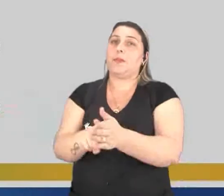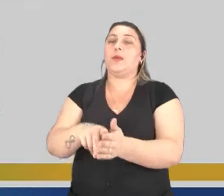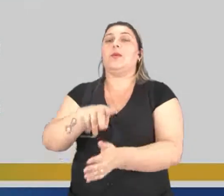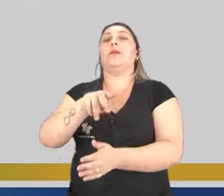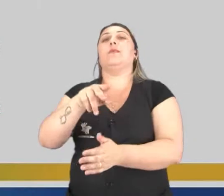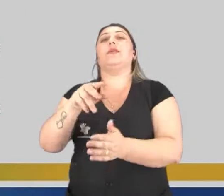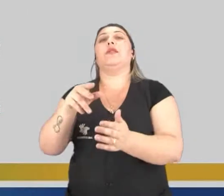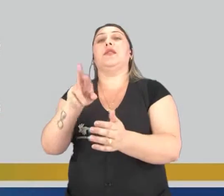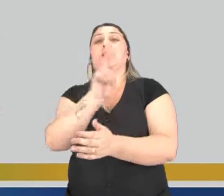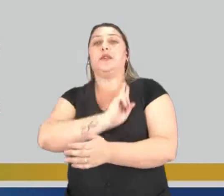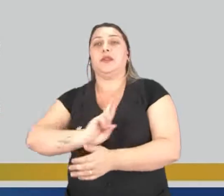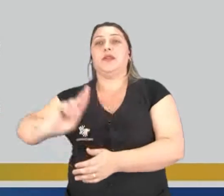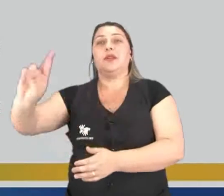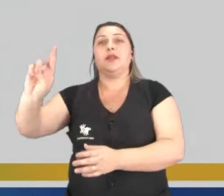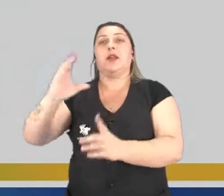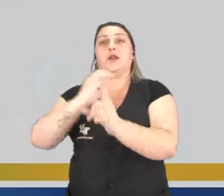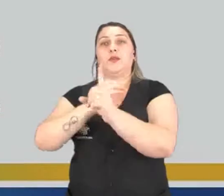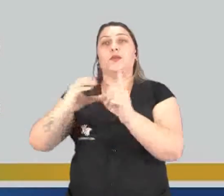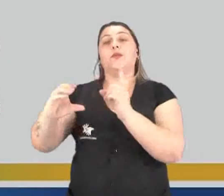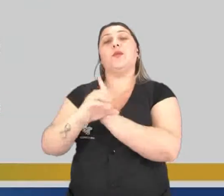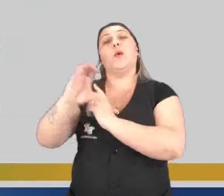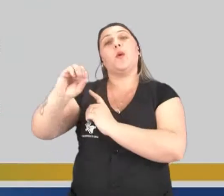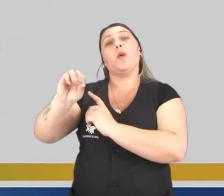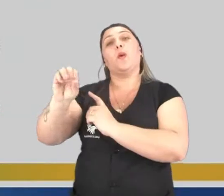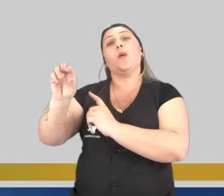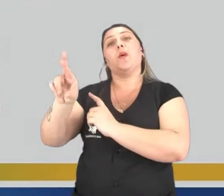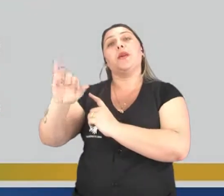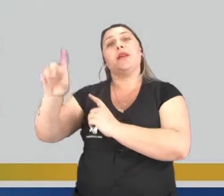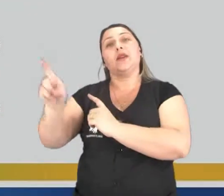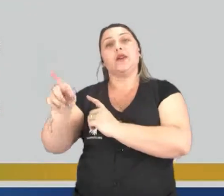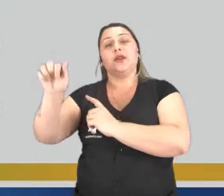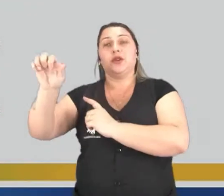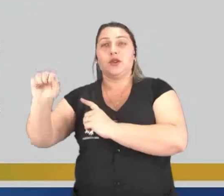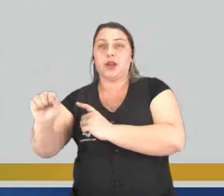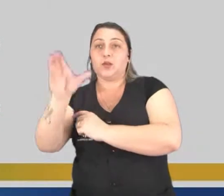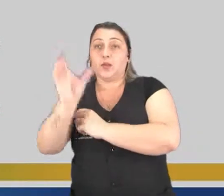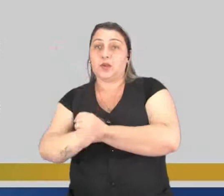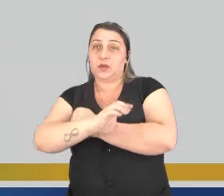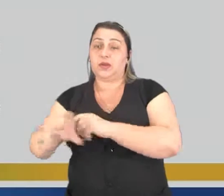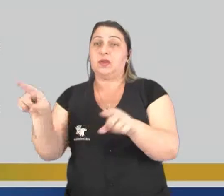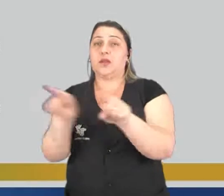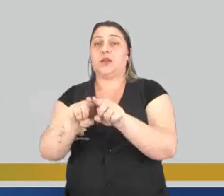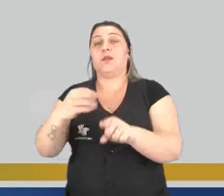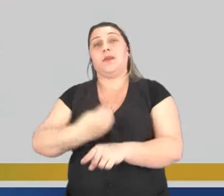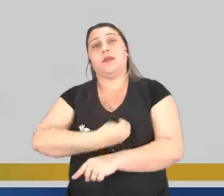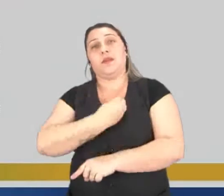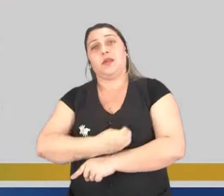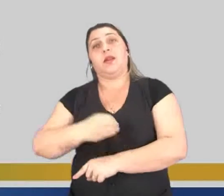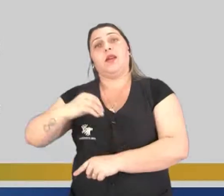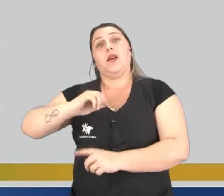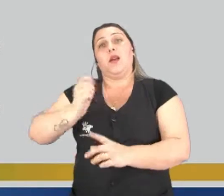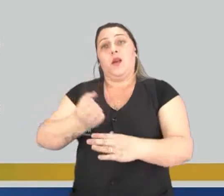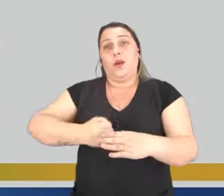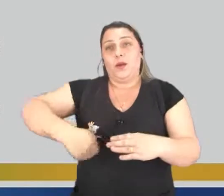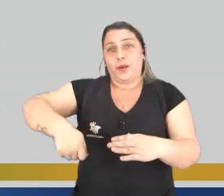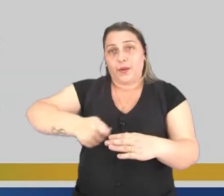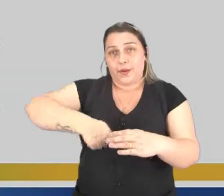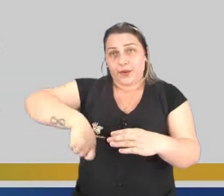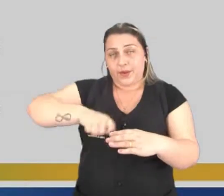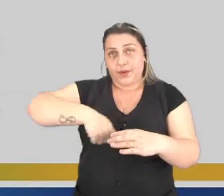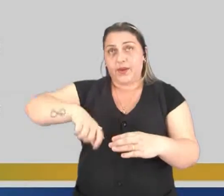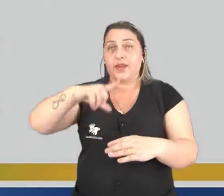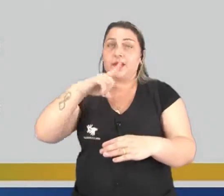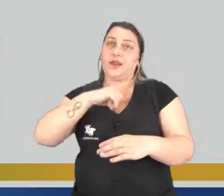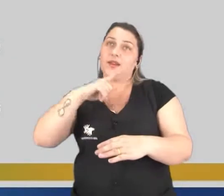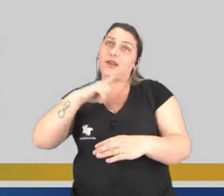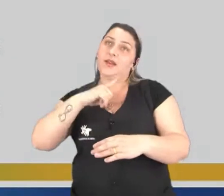religião. Surge aí o culto aos orixás, né, sincretizado com o catolicismo. Também vamos ter a presença da culinária, que até hoje, né, nós